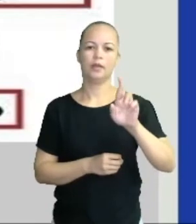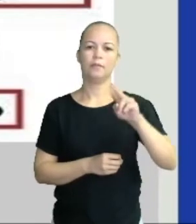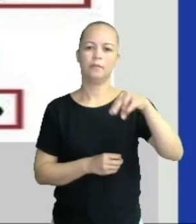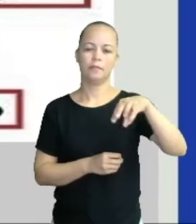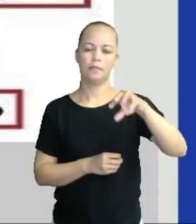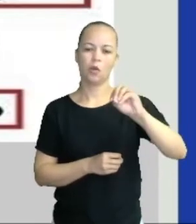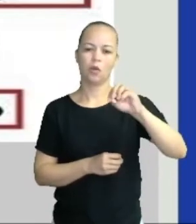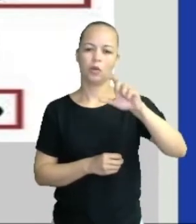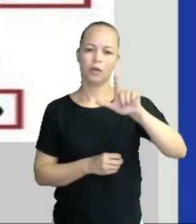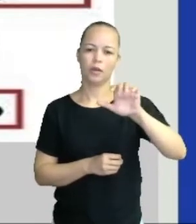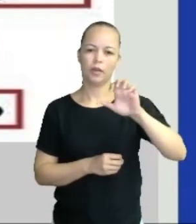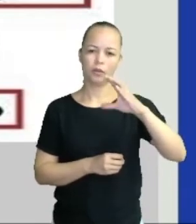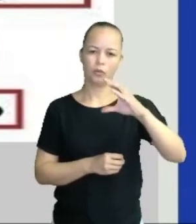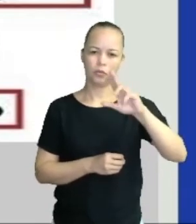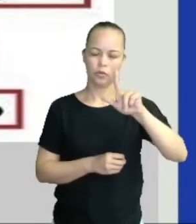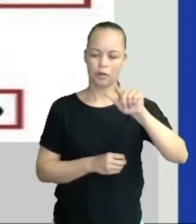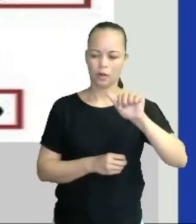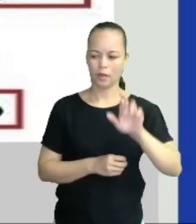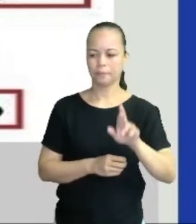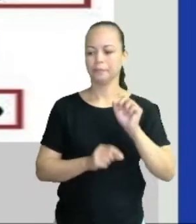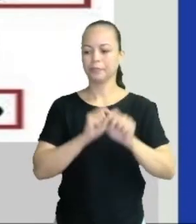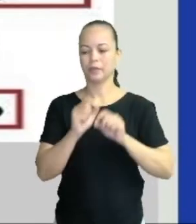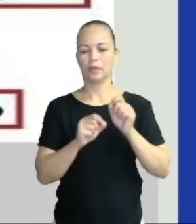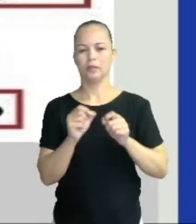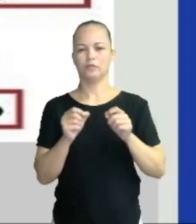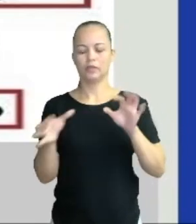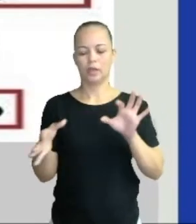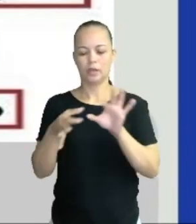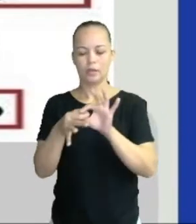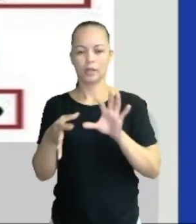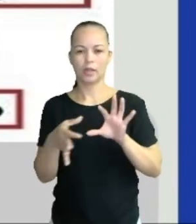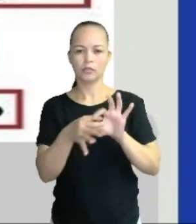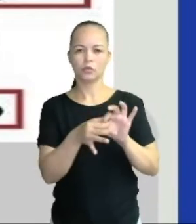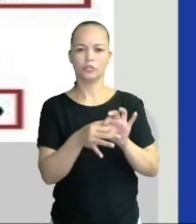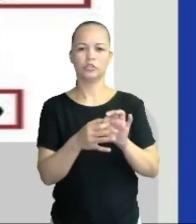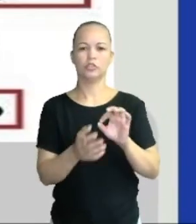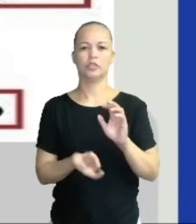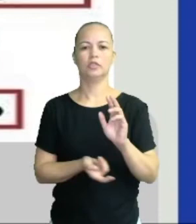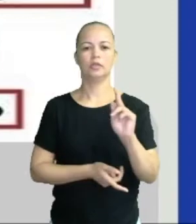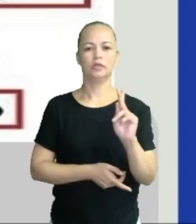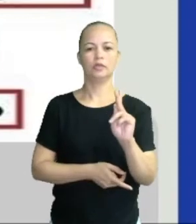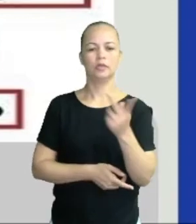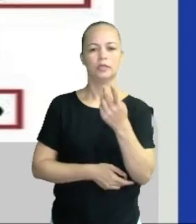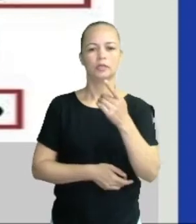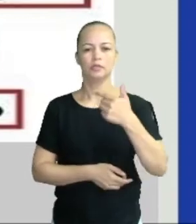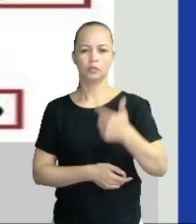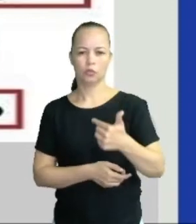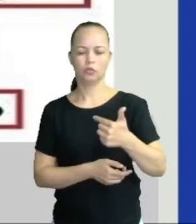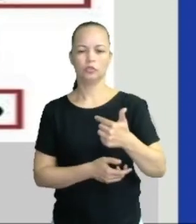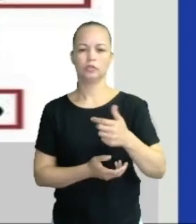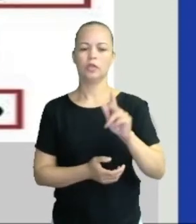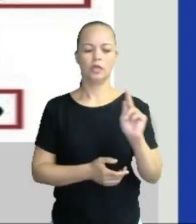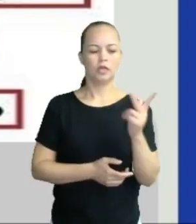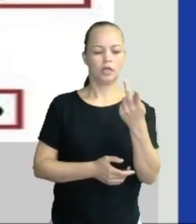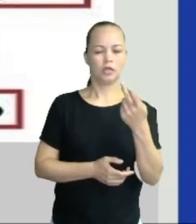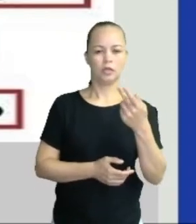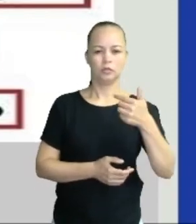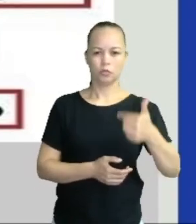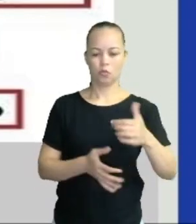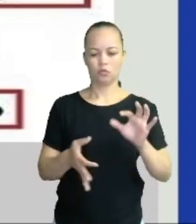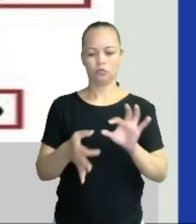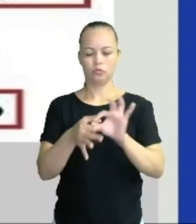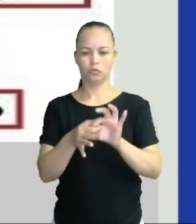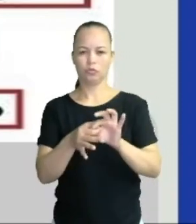normalmente hoje a gente não chama mais de pontes de hidrogênio, mas sim de ligações de hidrogênio, que a gente vai ter sempre essa ligação feita com quem? O hidrogênio se ligando ou com o